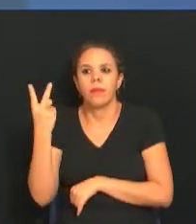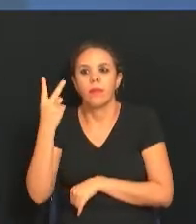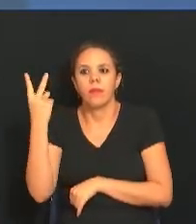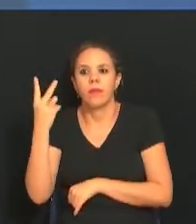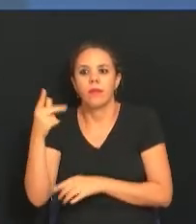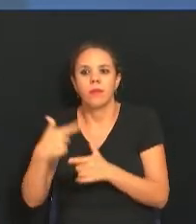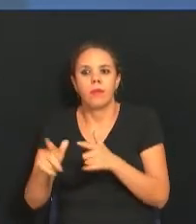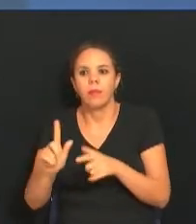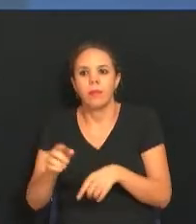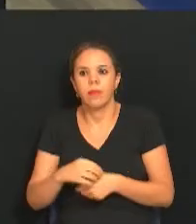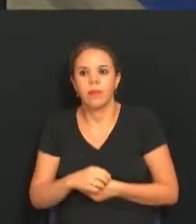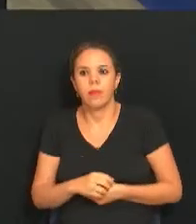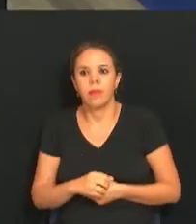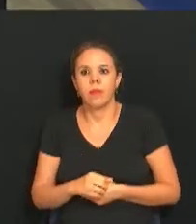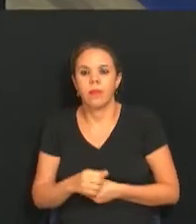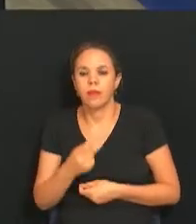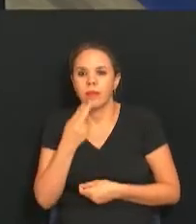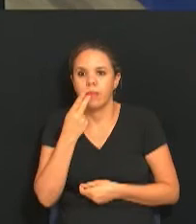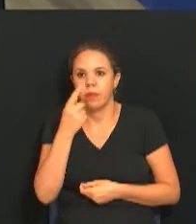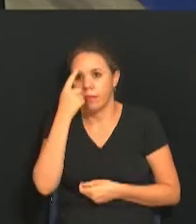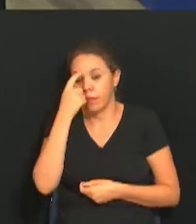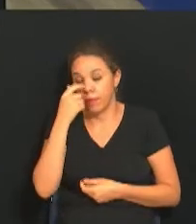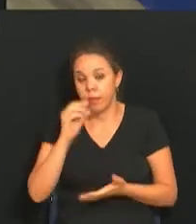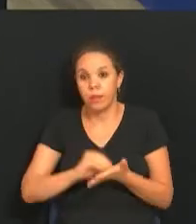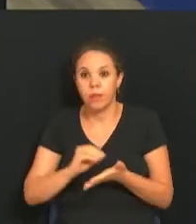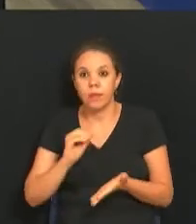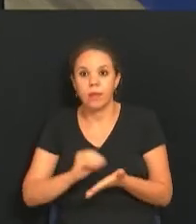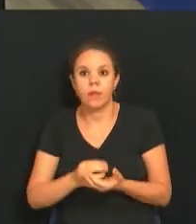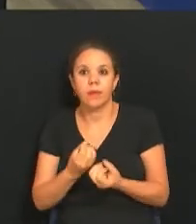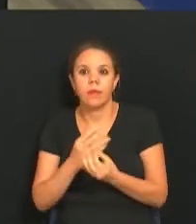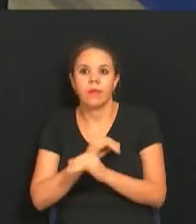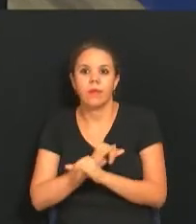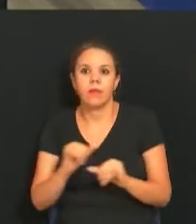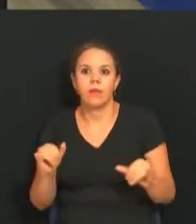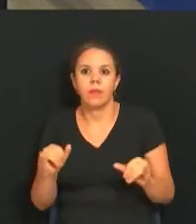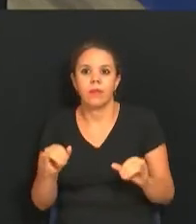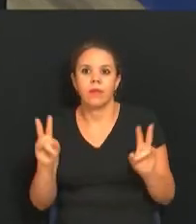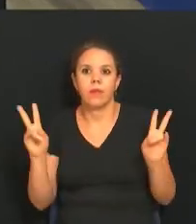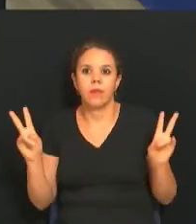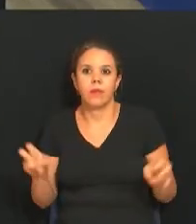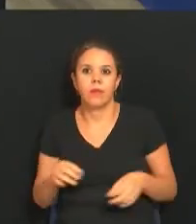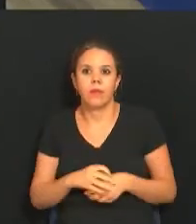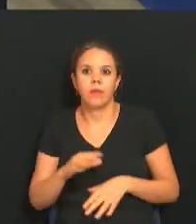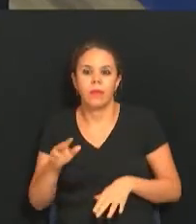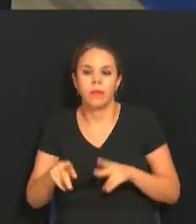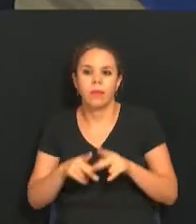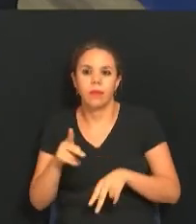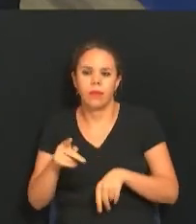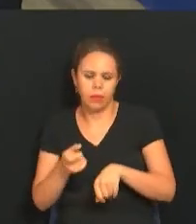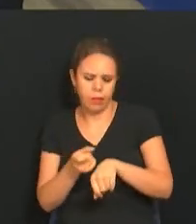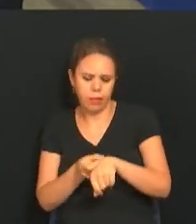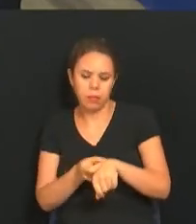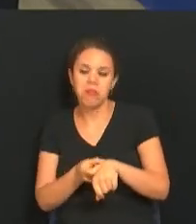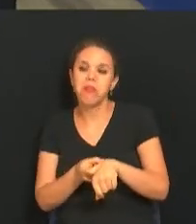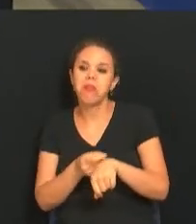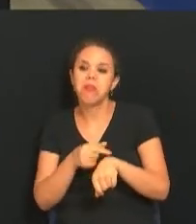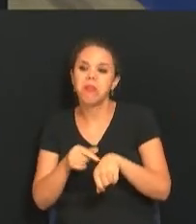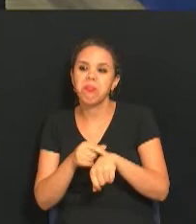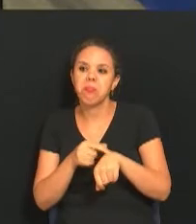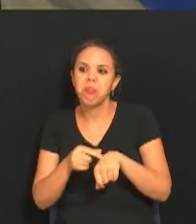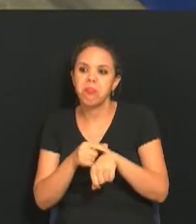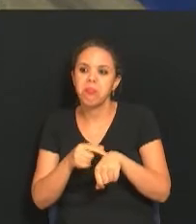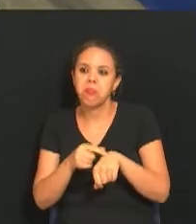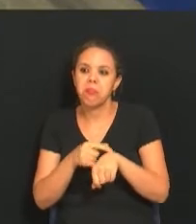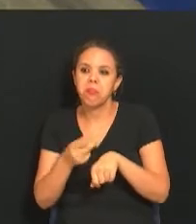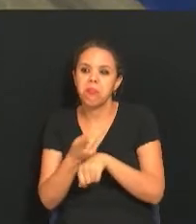problemas. Como o senhor disse, né, ainda falta informação sobre esse assunto, né? Às vezes a pessoa está ali com uma manchinha e quando vai